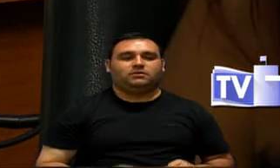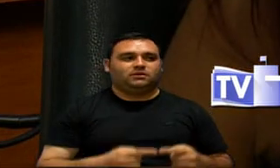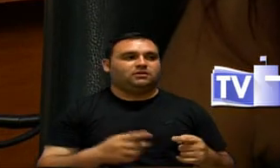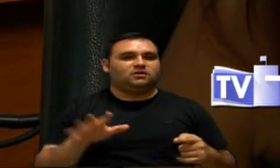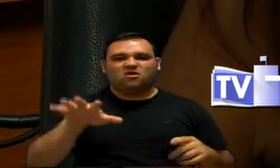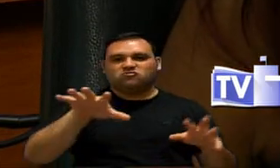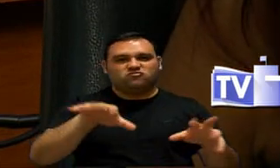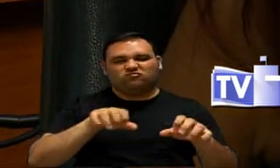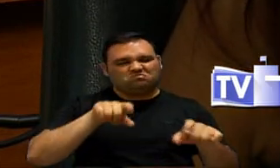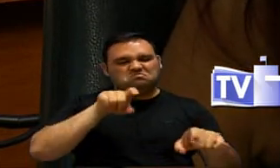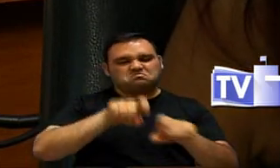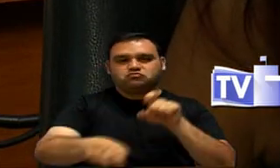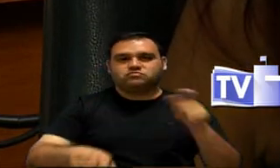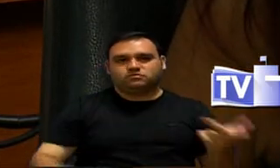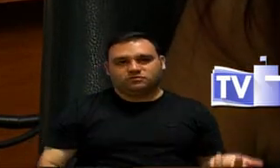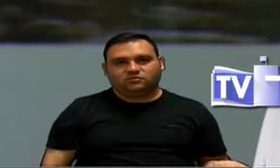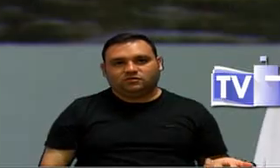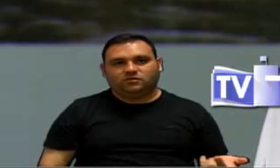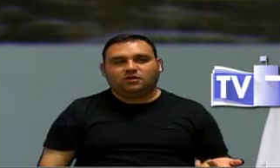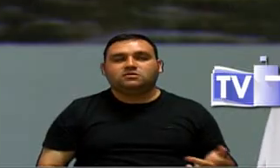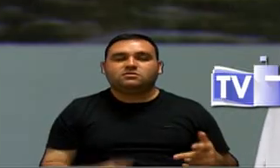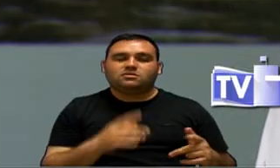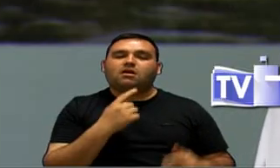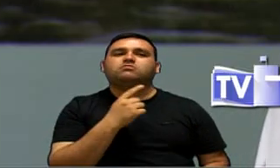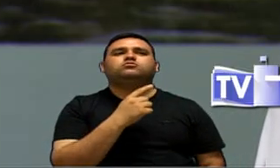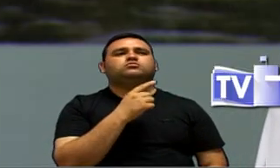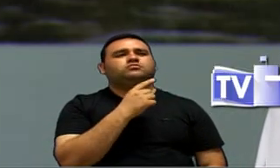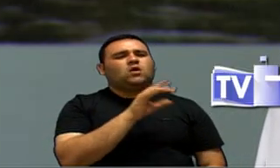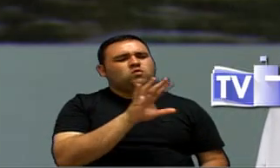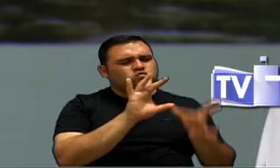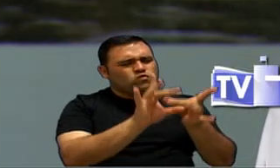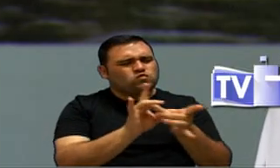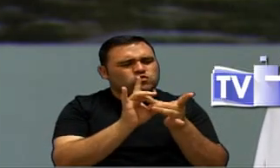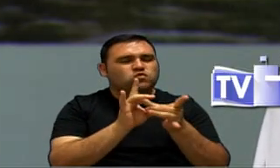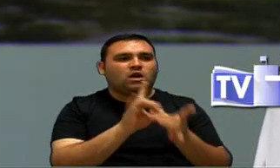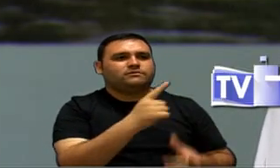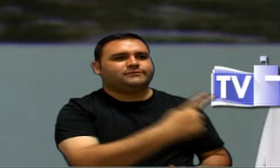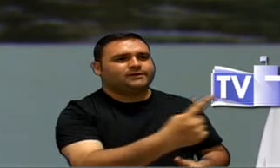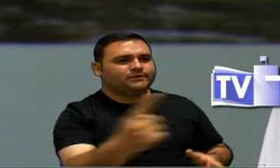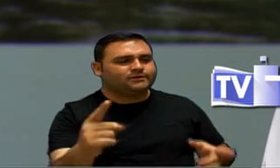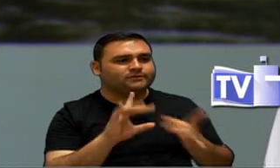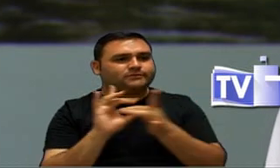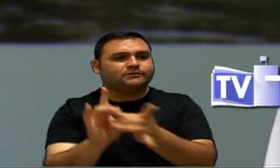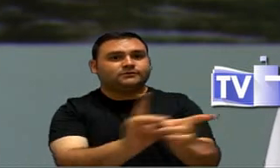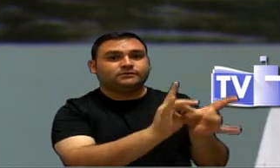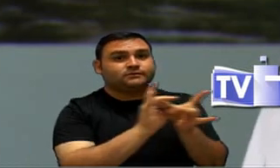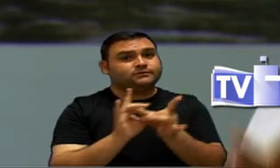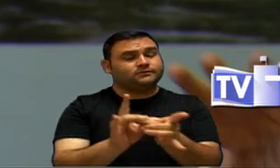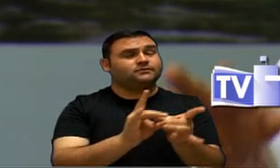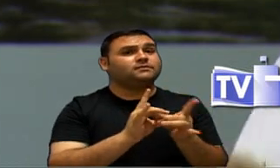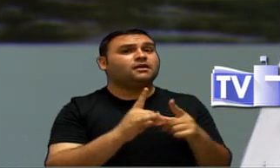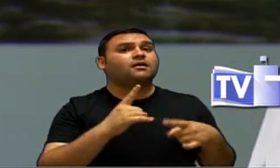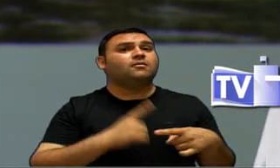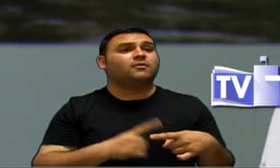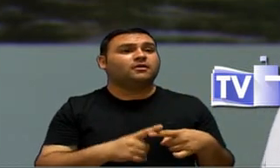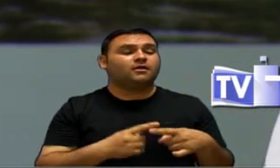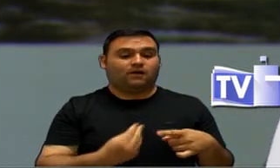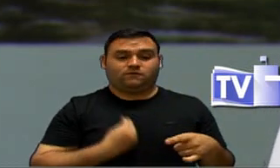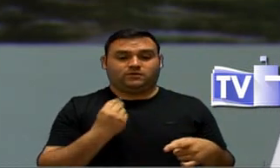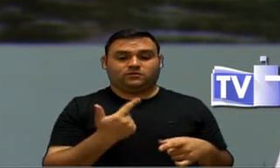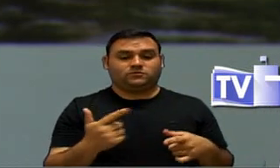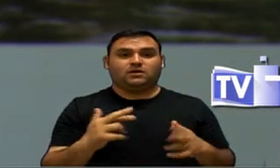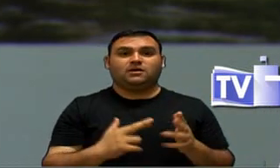sexual. Então, a unidade de todos nós aqui, várias entidades presentes, uma quebra seríssima da não presença aqui